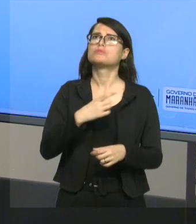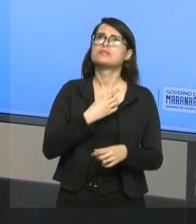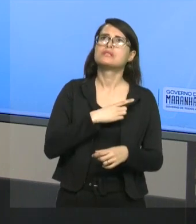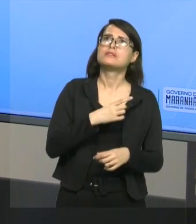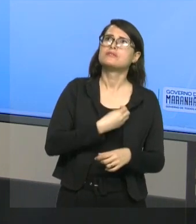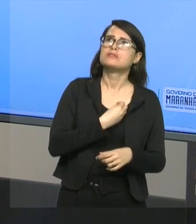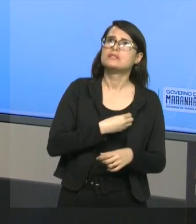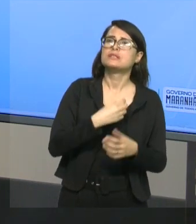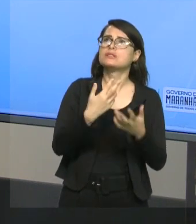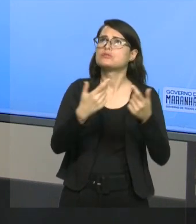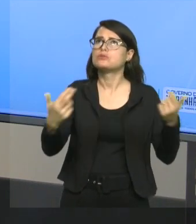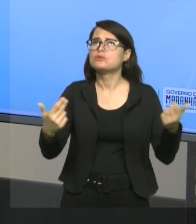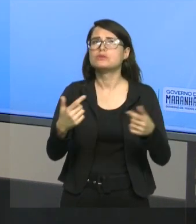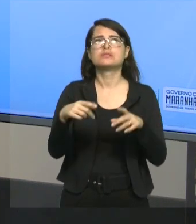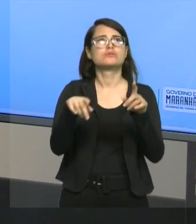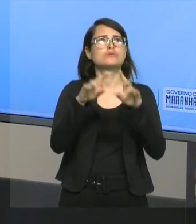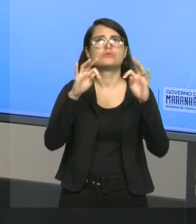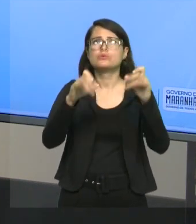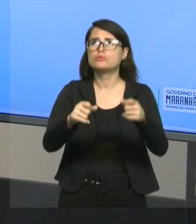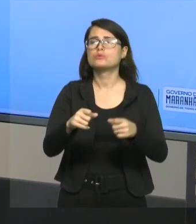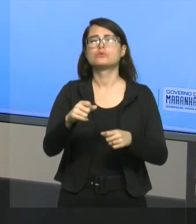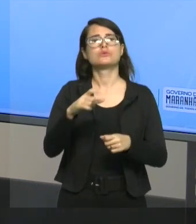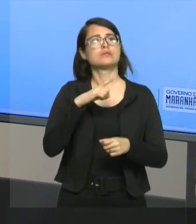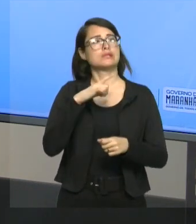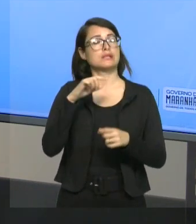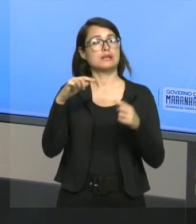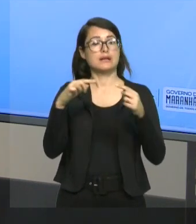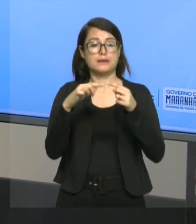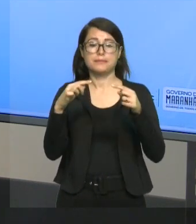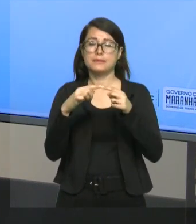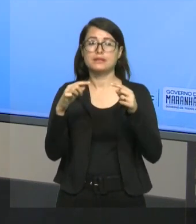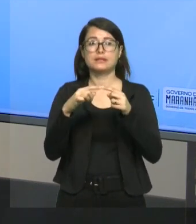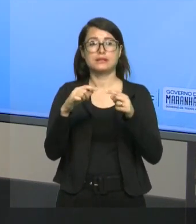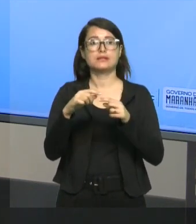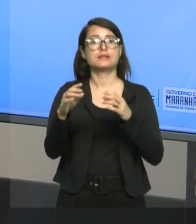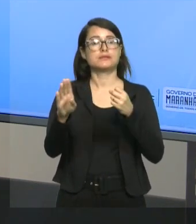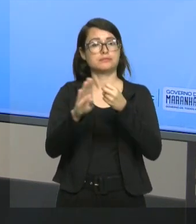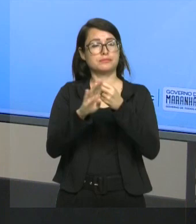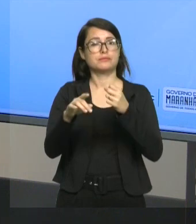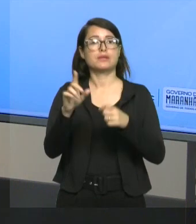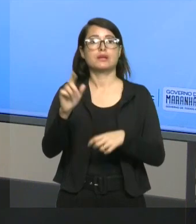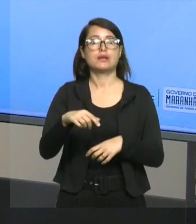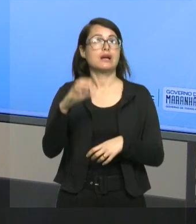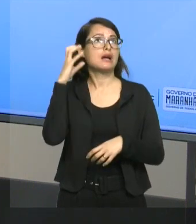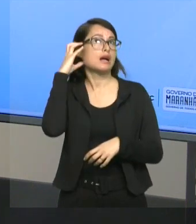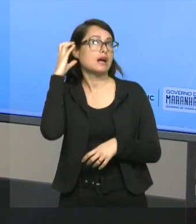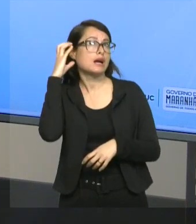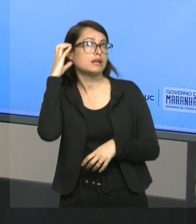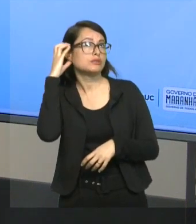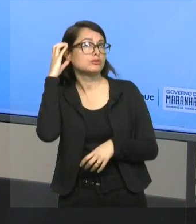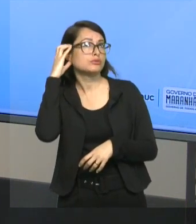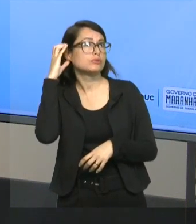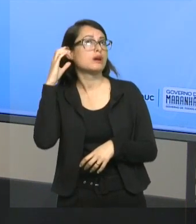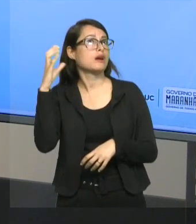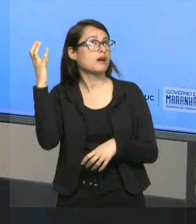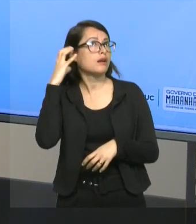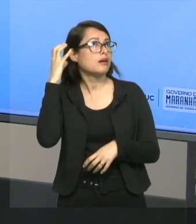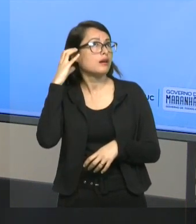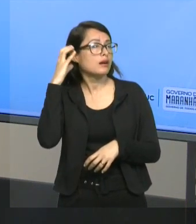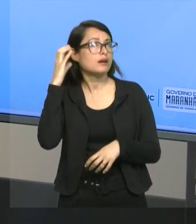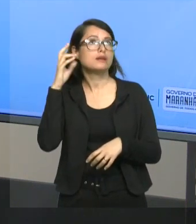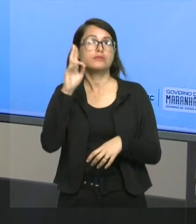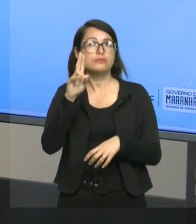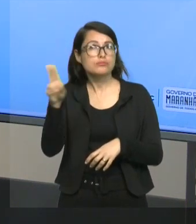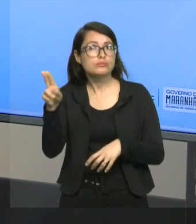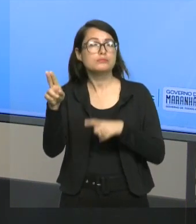você está aí na sua casa ouvindo a um rádio. Rádio é um ser. Você está na sua casa